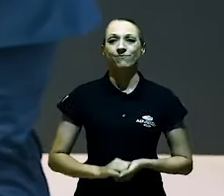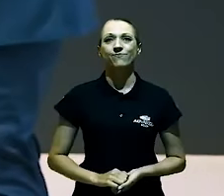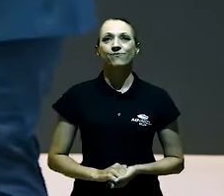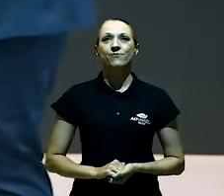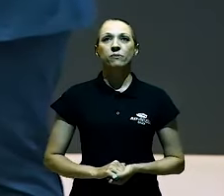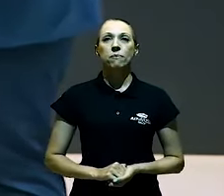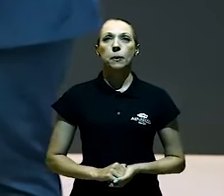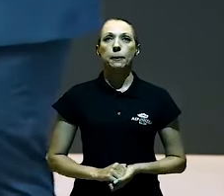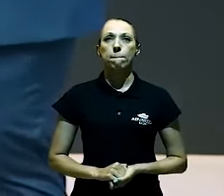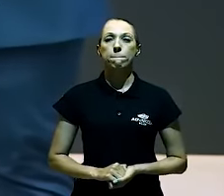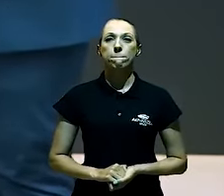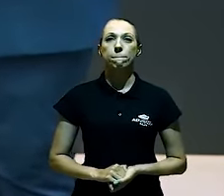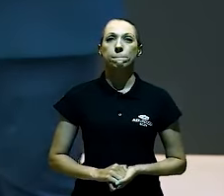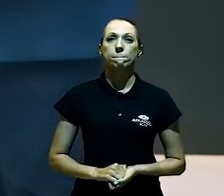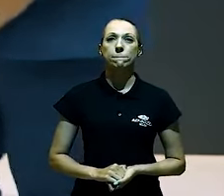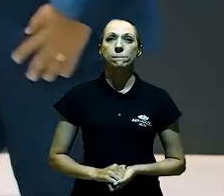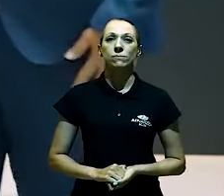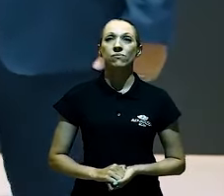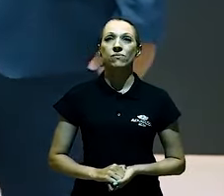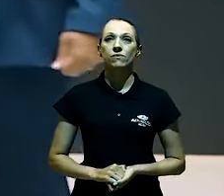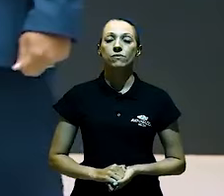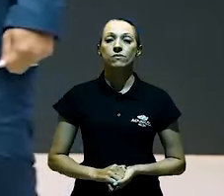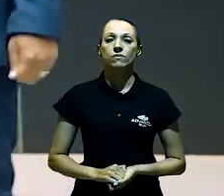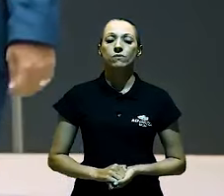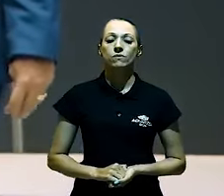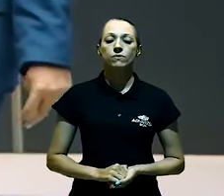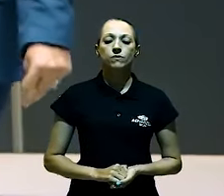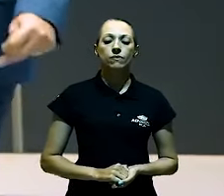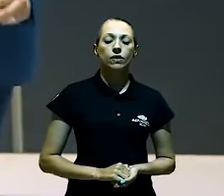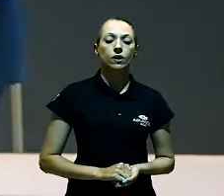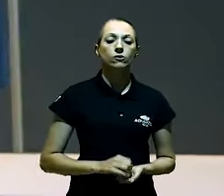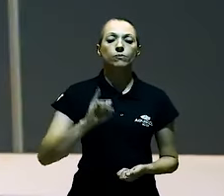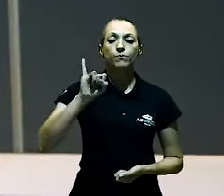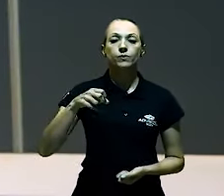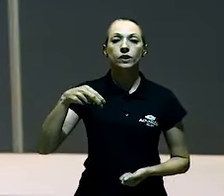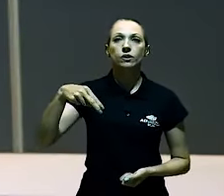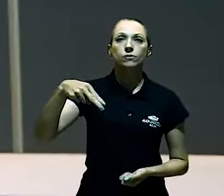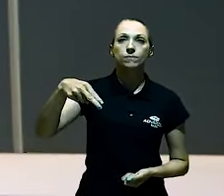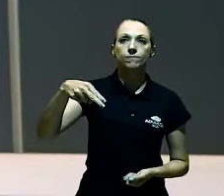Ele se põe do outro lado, e nessa de se colocar do outro lado, oh glória,